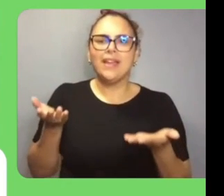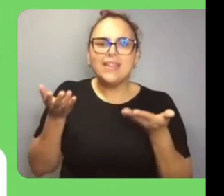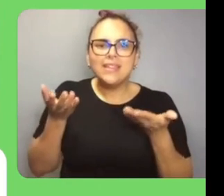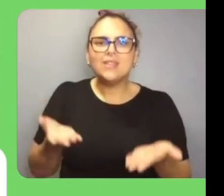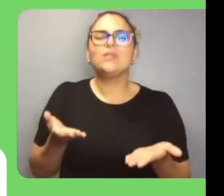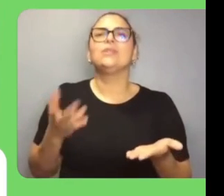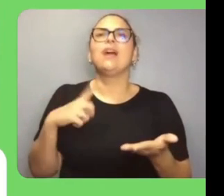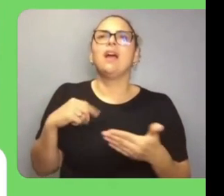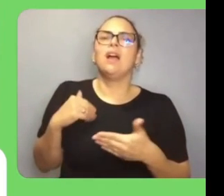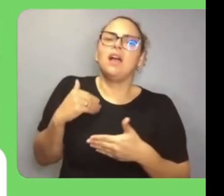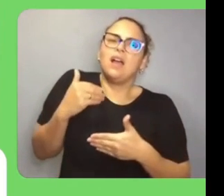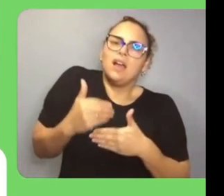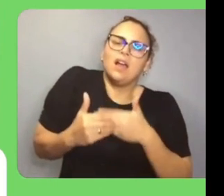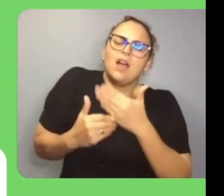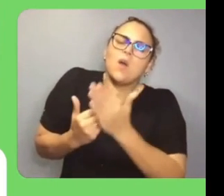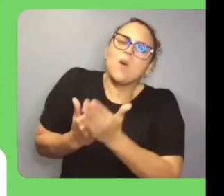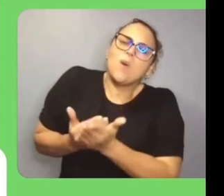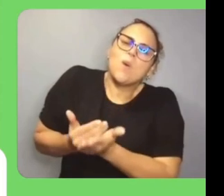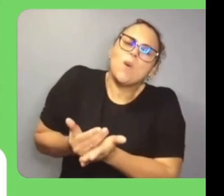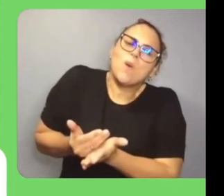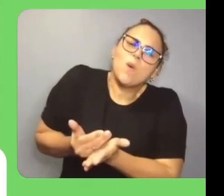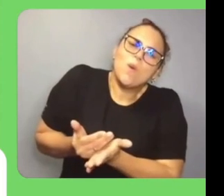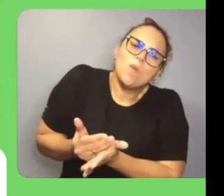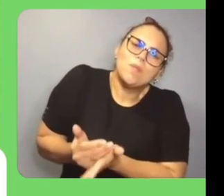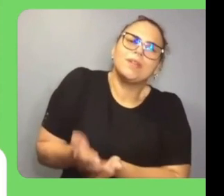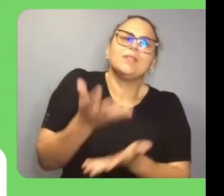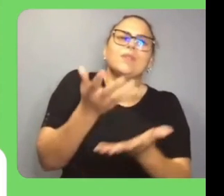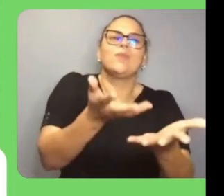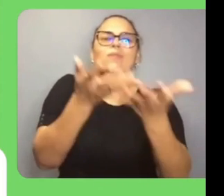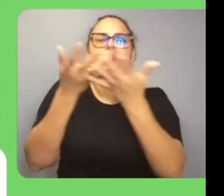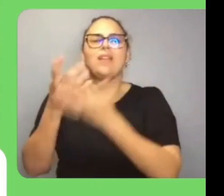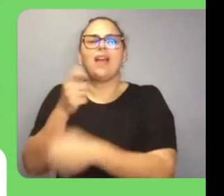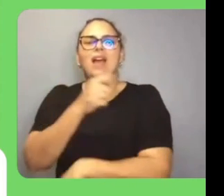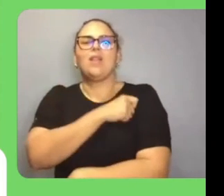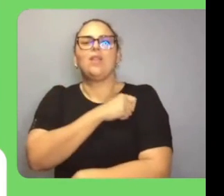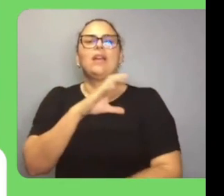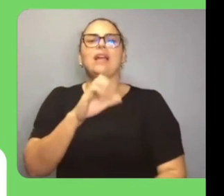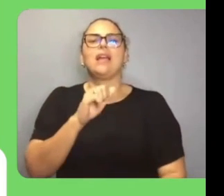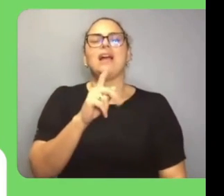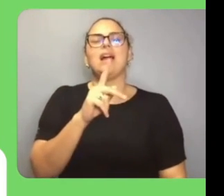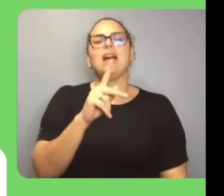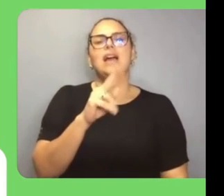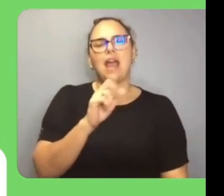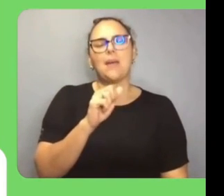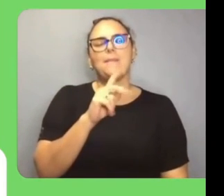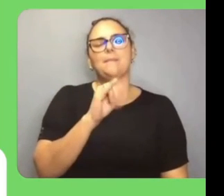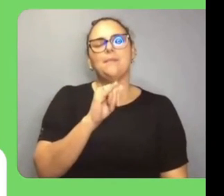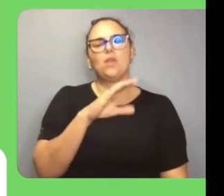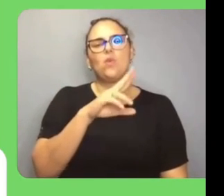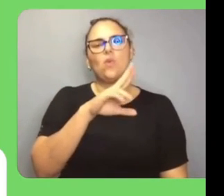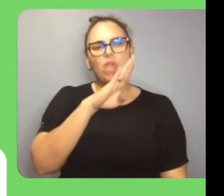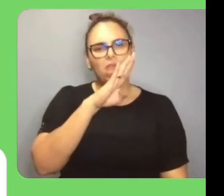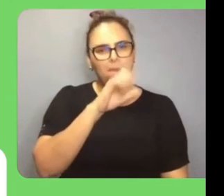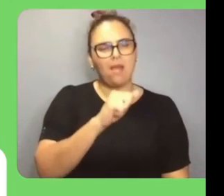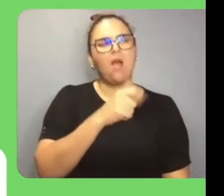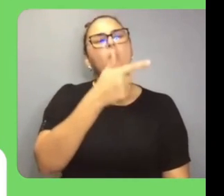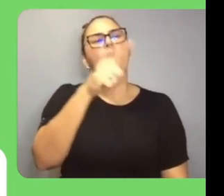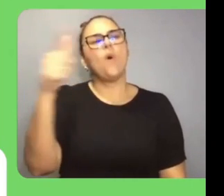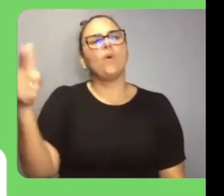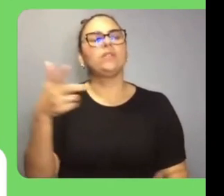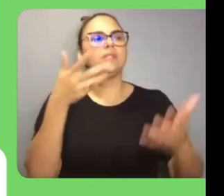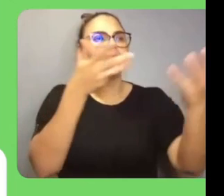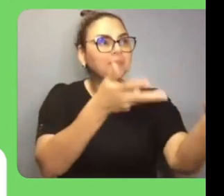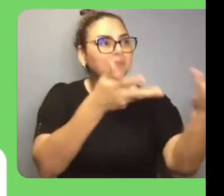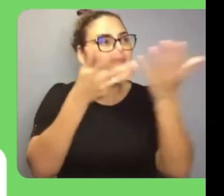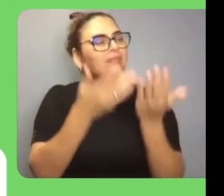que a gente tá, sabe? Que é quando a gente traz os alunos de Carapicuíba e outras experimentações, que é, a gente tá convidando as